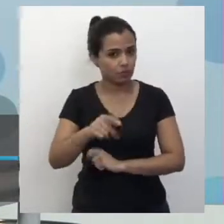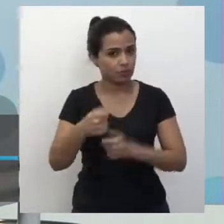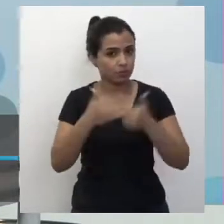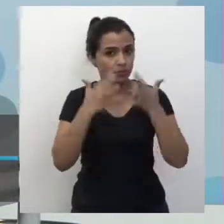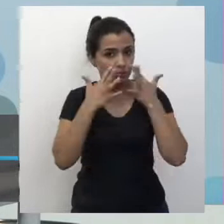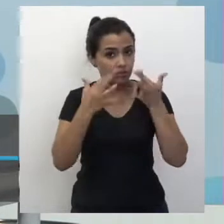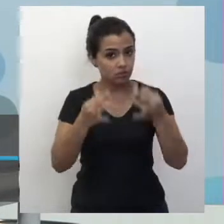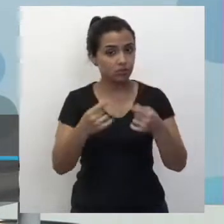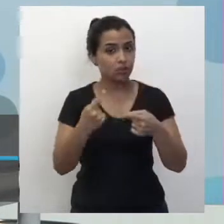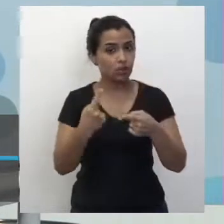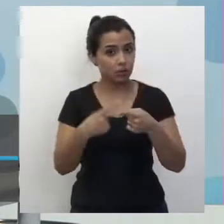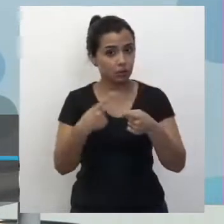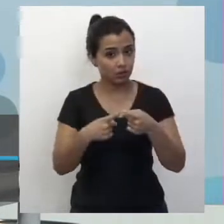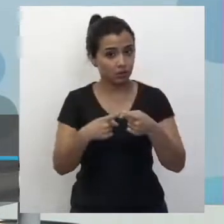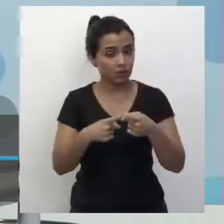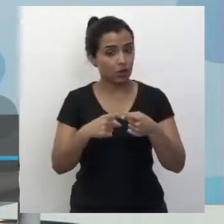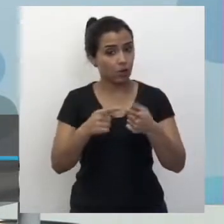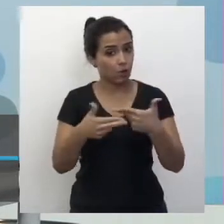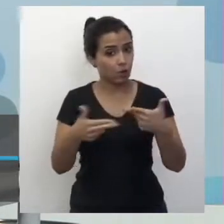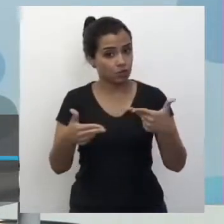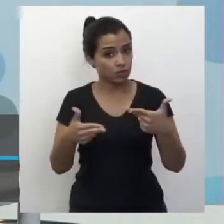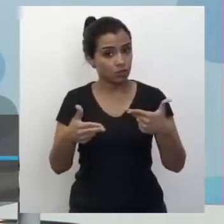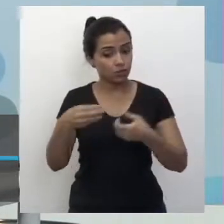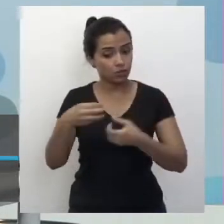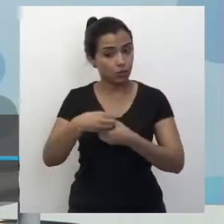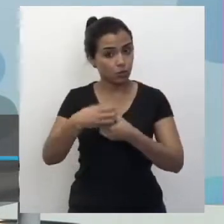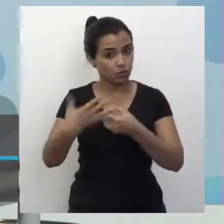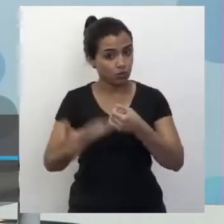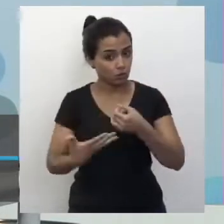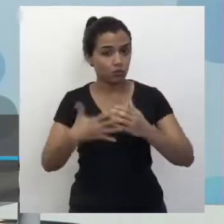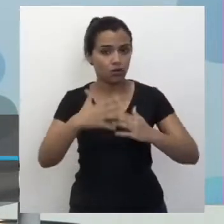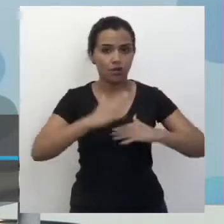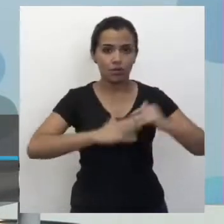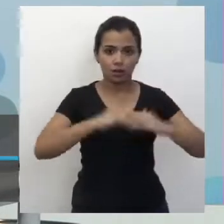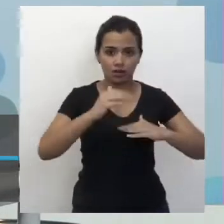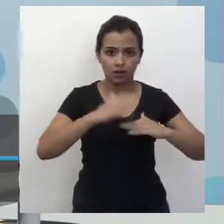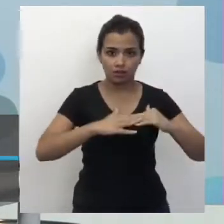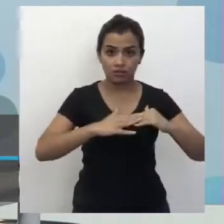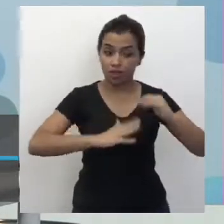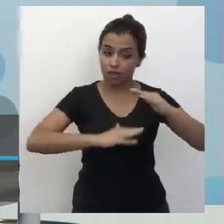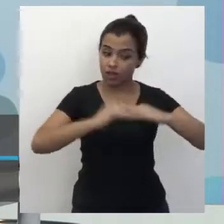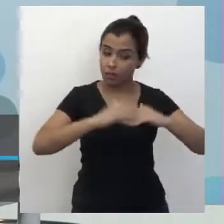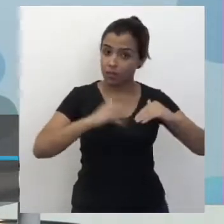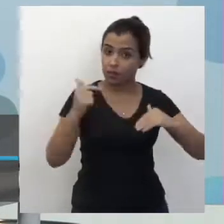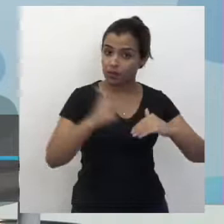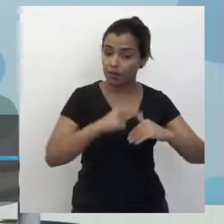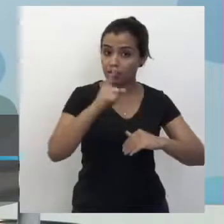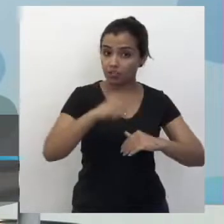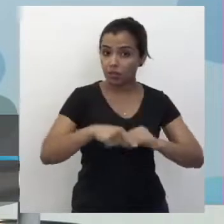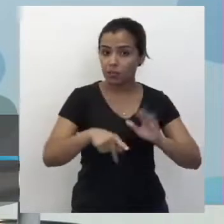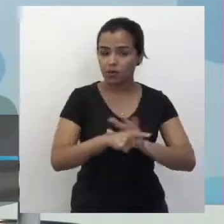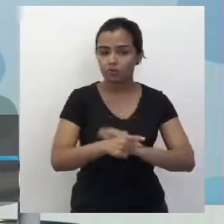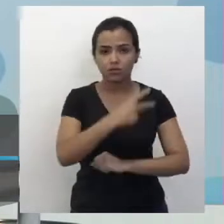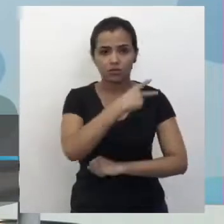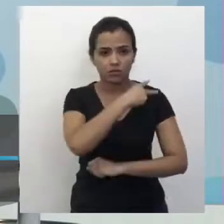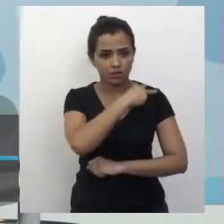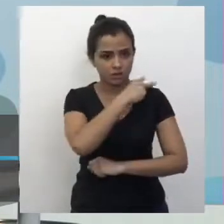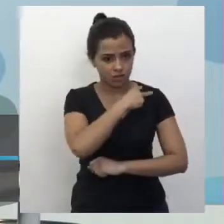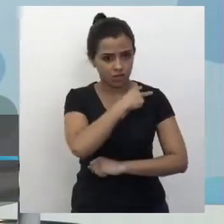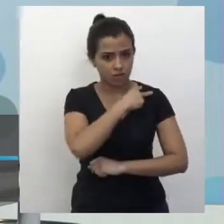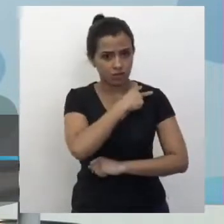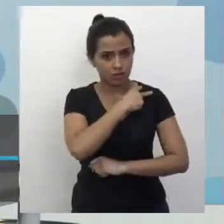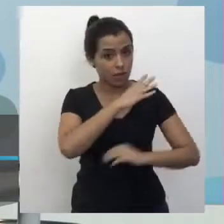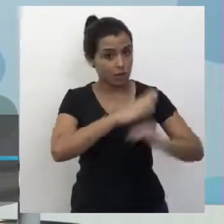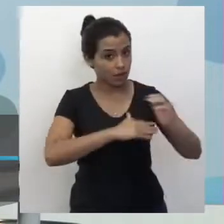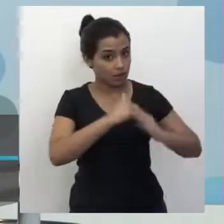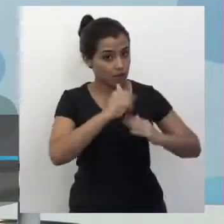atenção naquilo que é a questão do conteúdo e a questão da habilidade. A habilidade que nós estamos desenvolvendo é uma habilidade da 2ª série, né? E a habilidade,